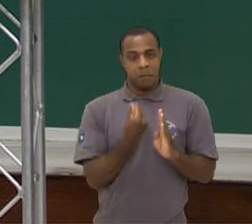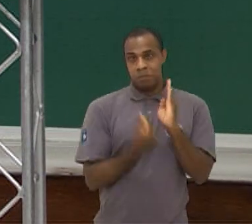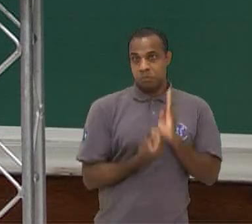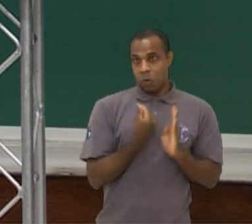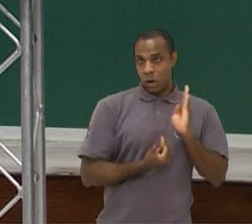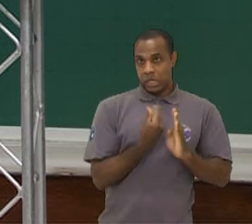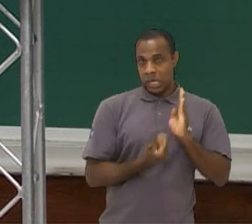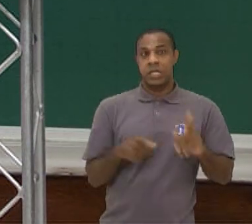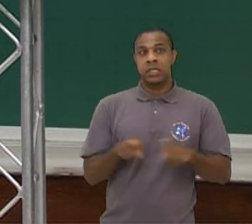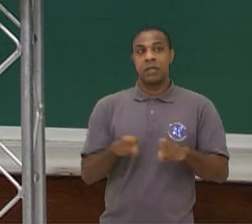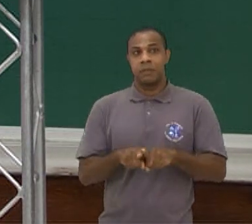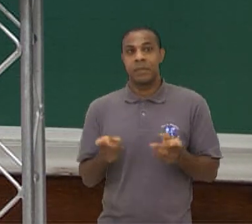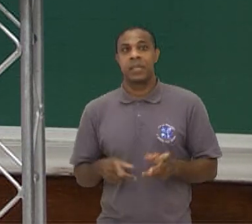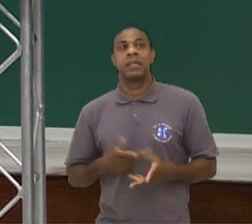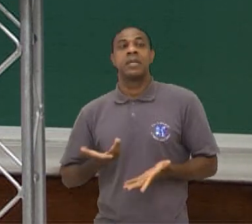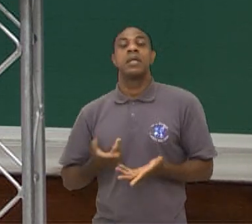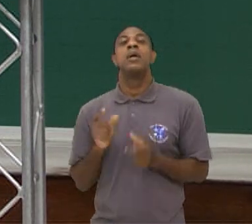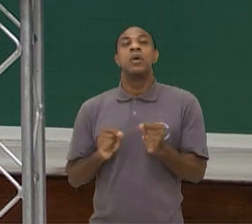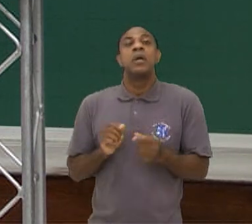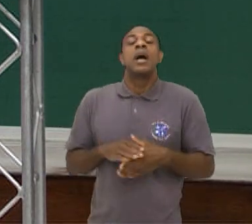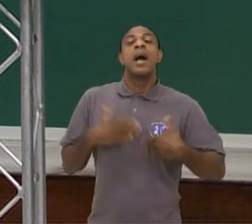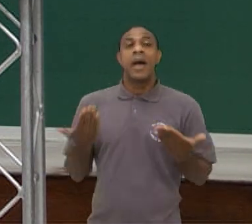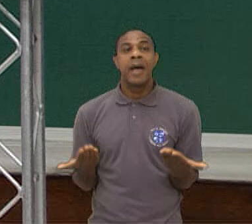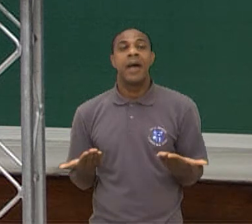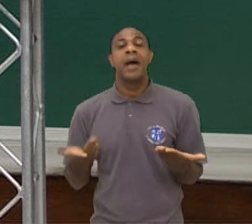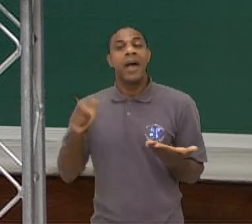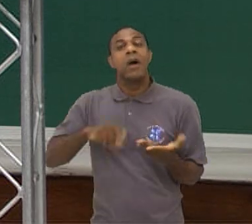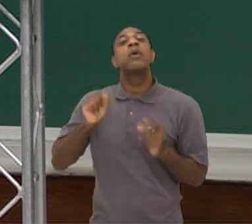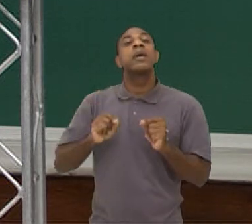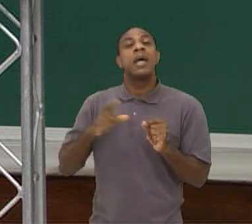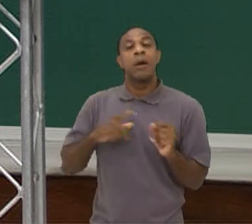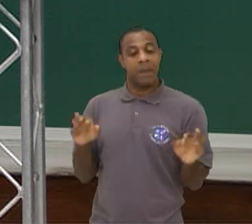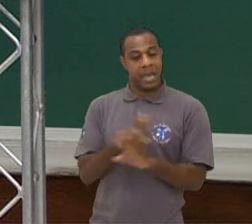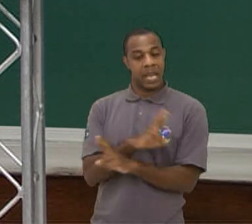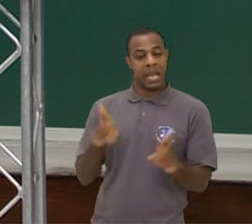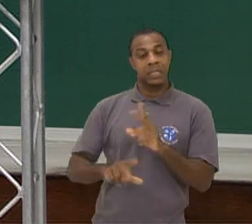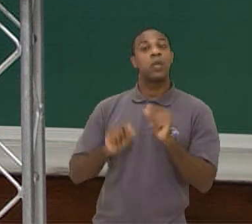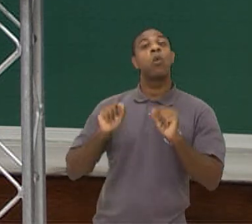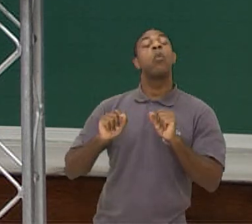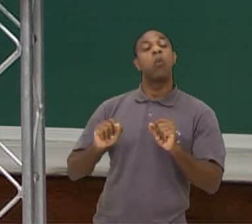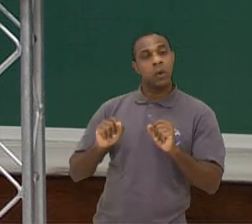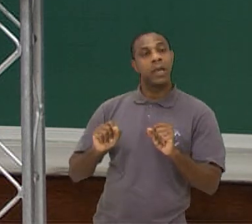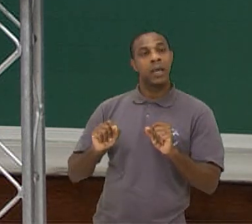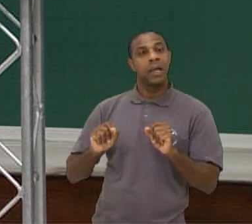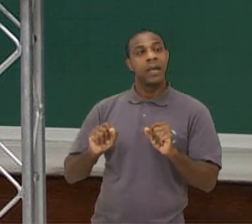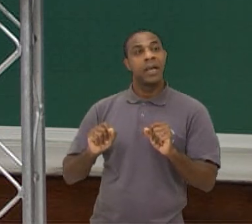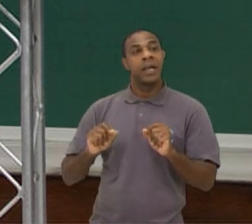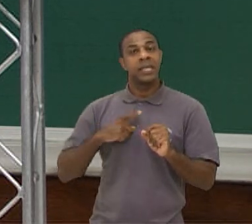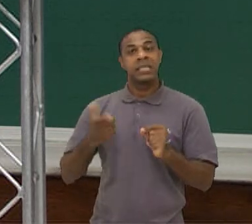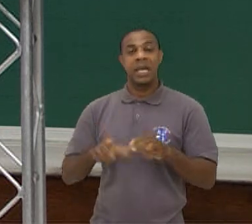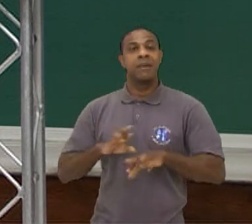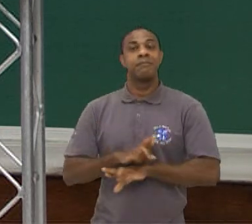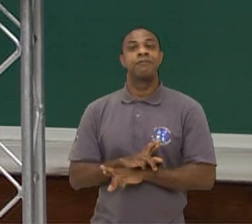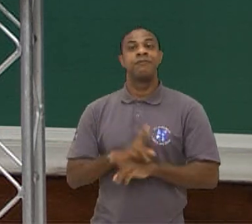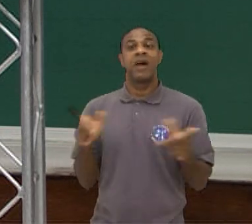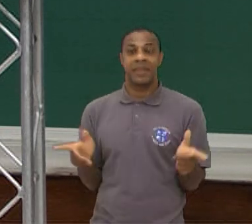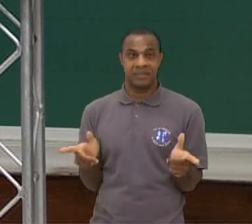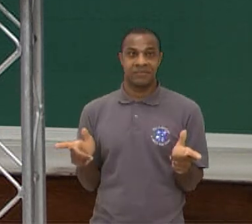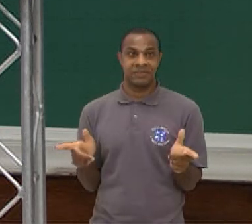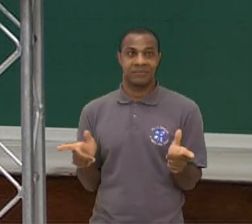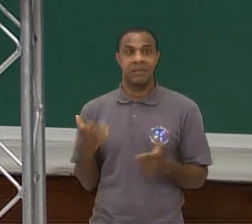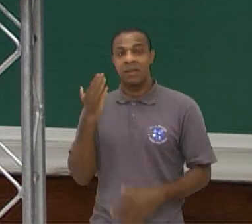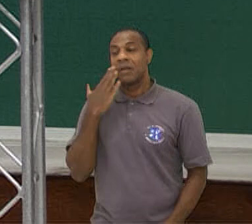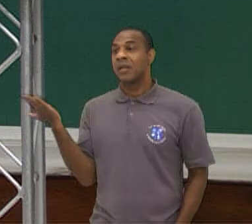e trabalhadores, ou também chamado de proletariado, ela é uma relação que ela é desigual. E